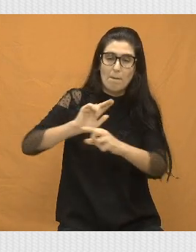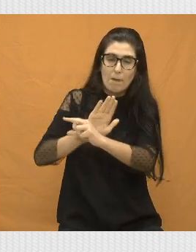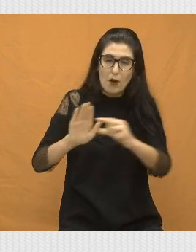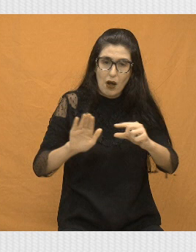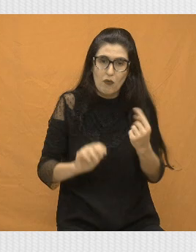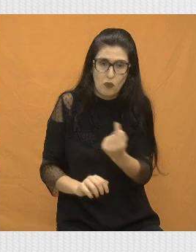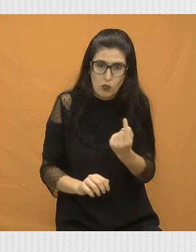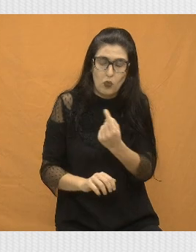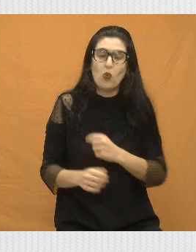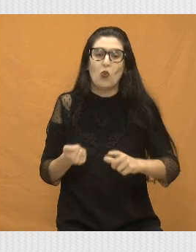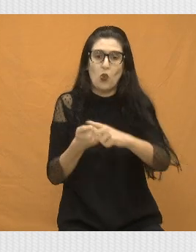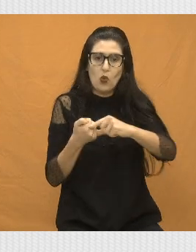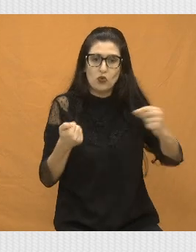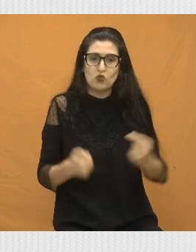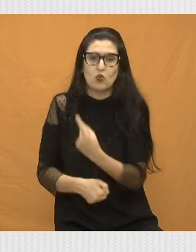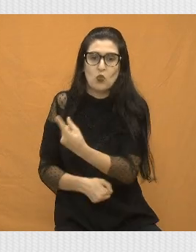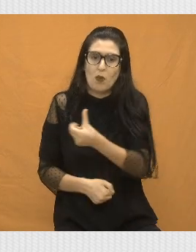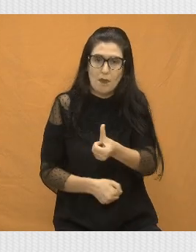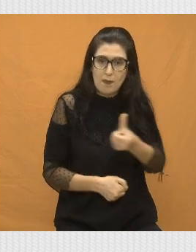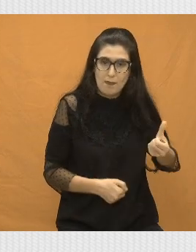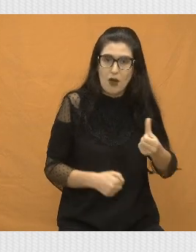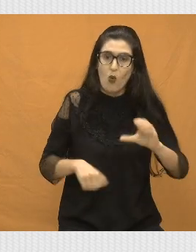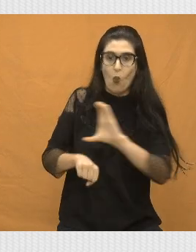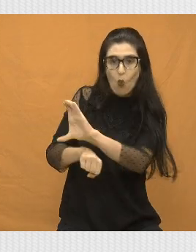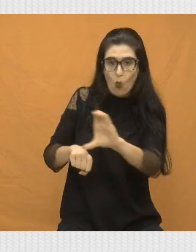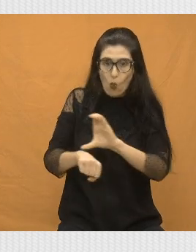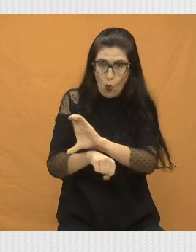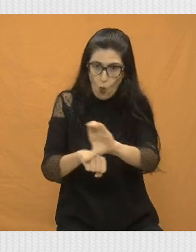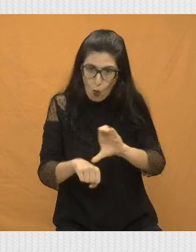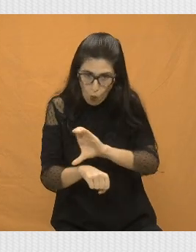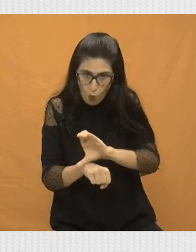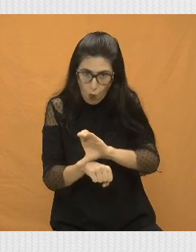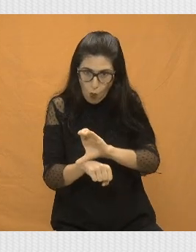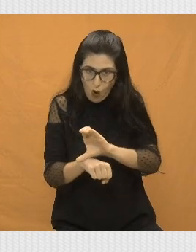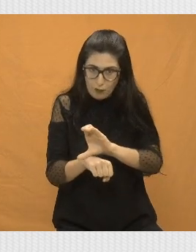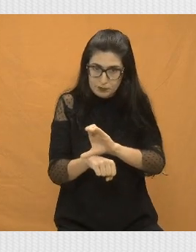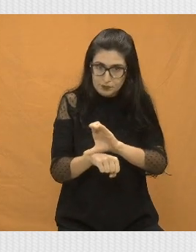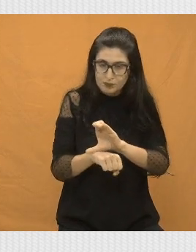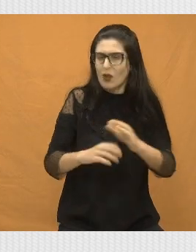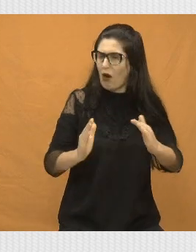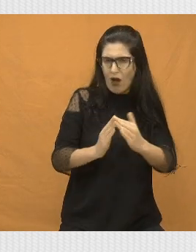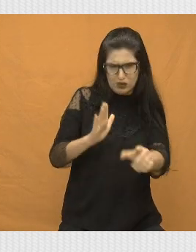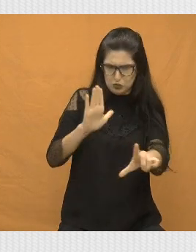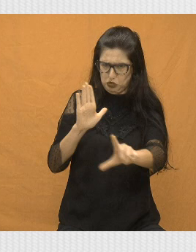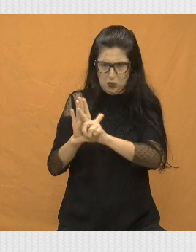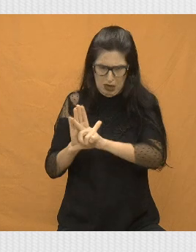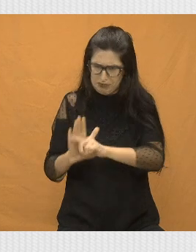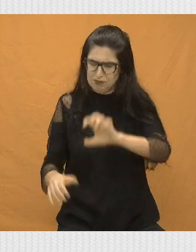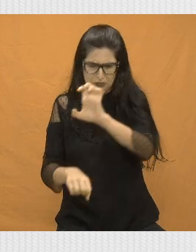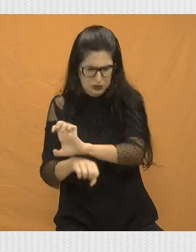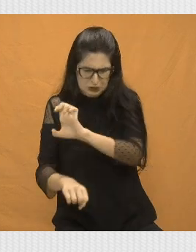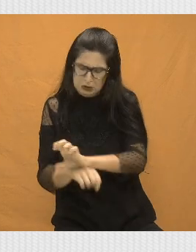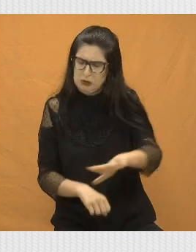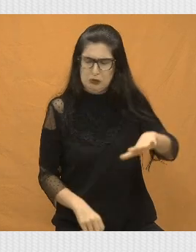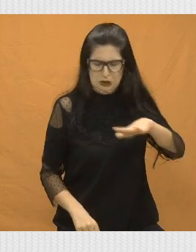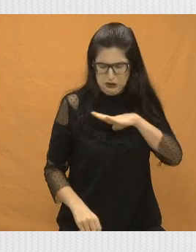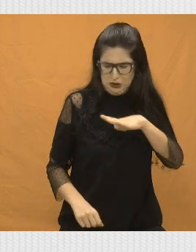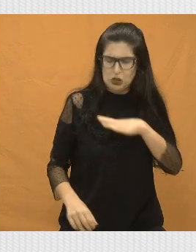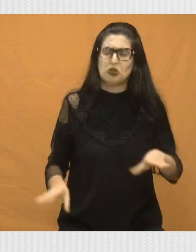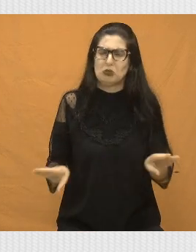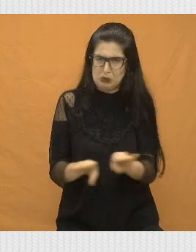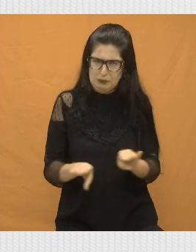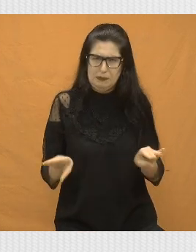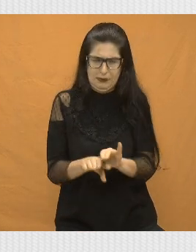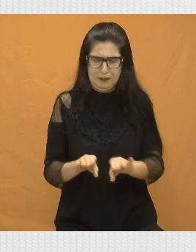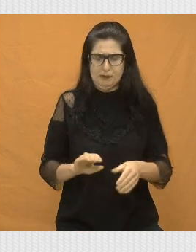do artigo 166 da Constituição ou equivalente nas casas legislativas estaduais e